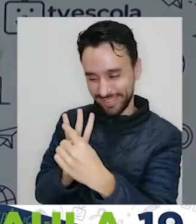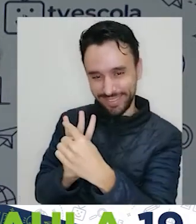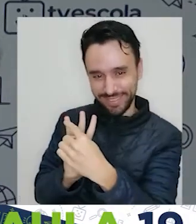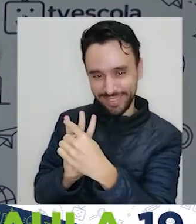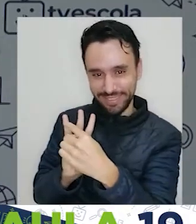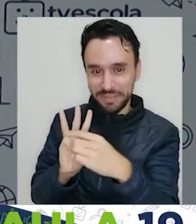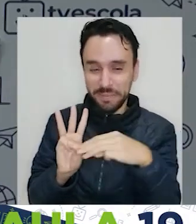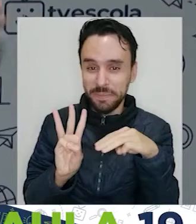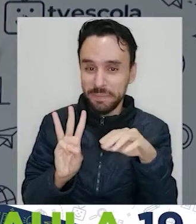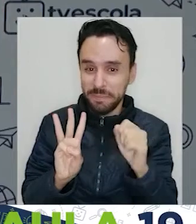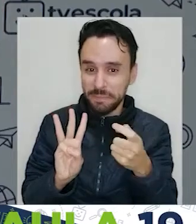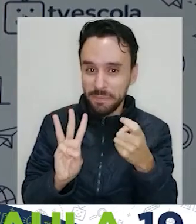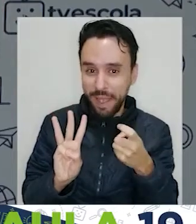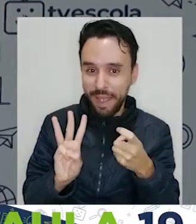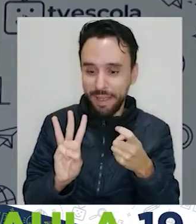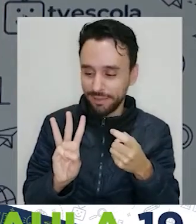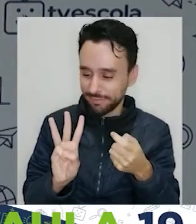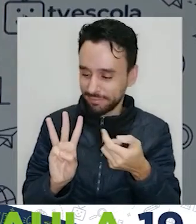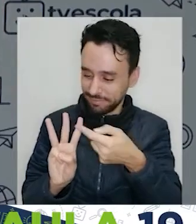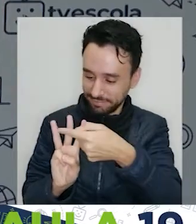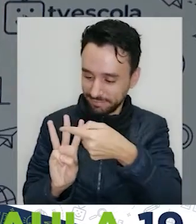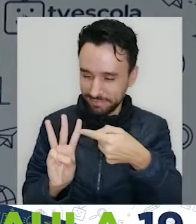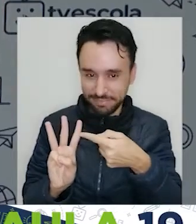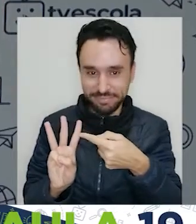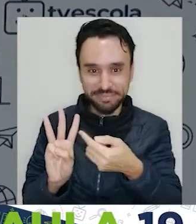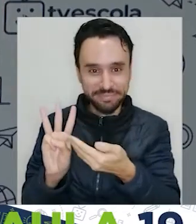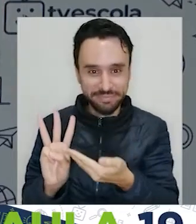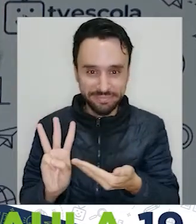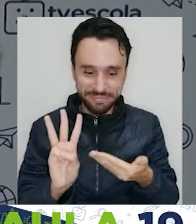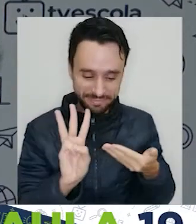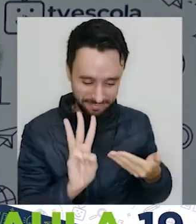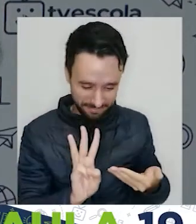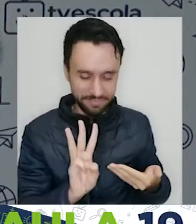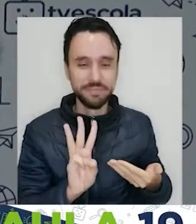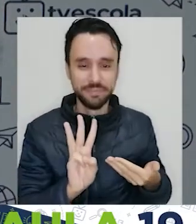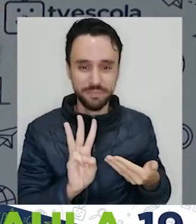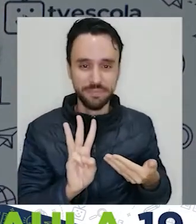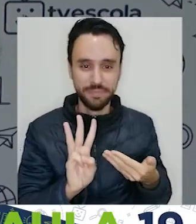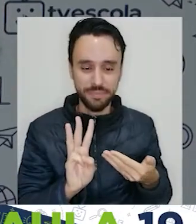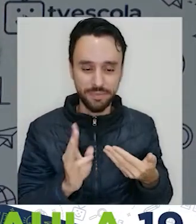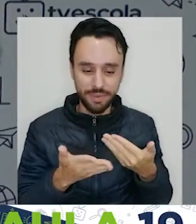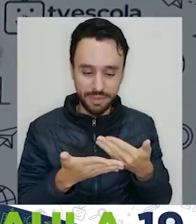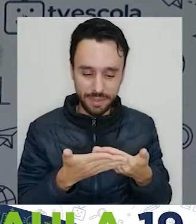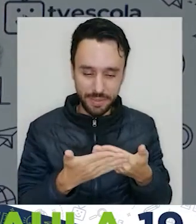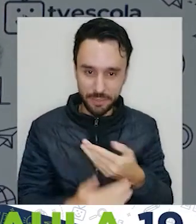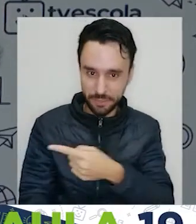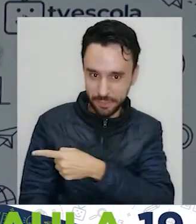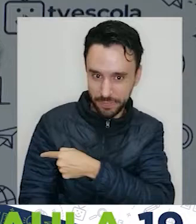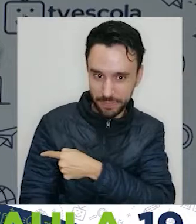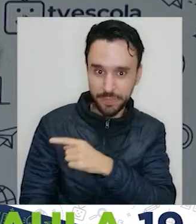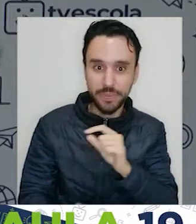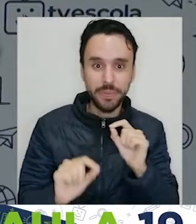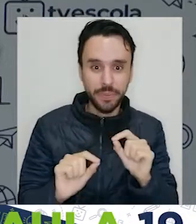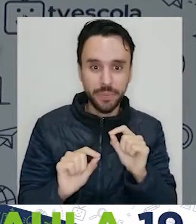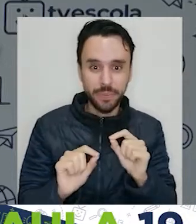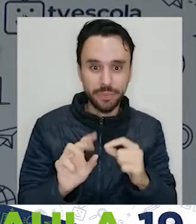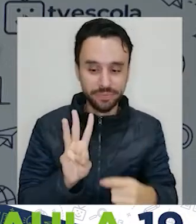Max. Sejam todos bem-vindos à nossa aula do primeiro ano. E o Caio, ele